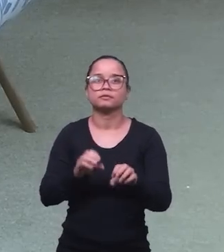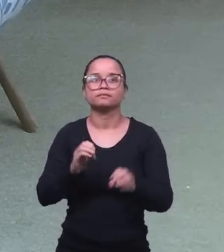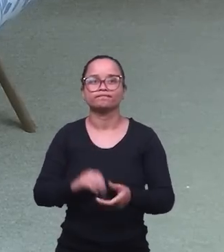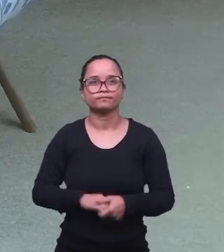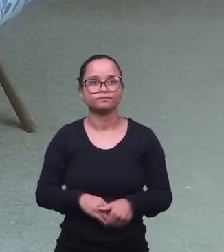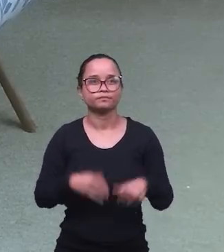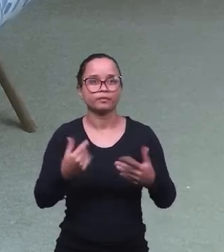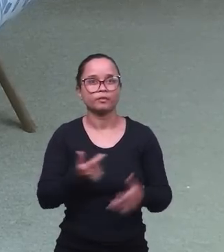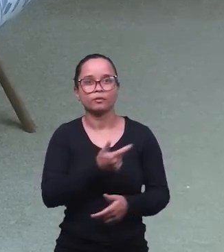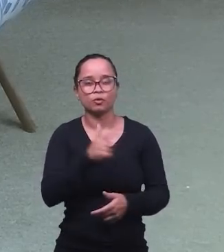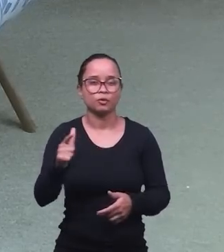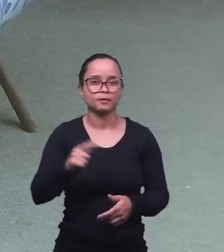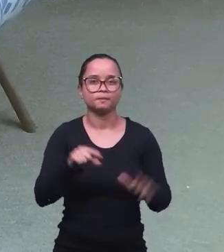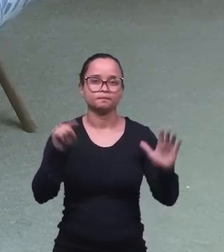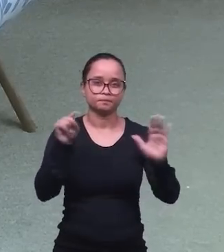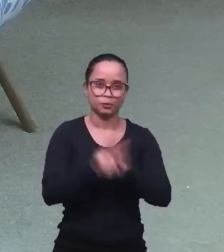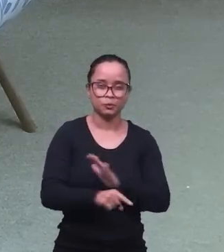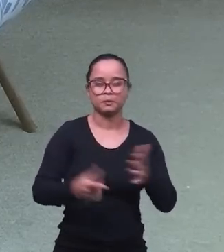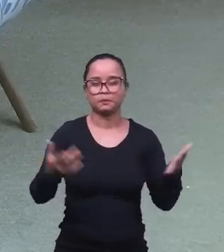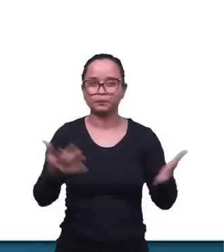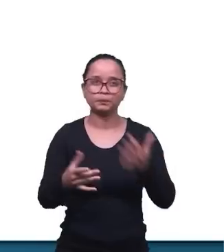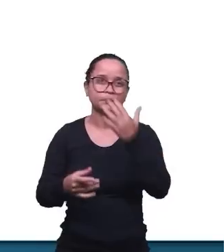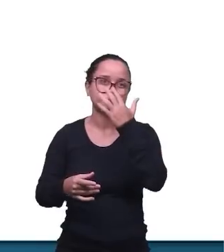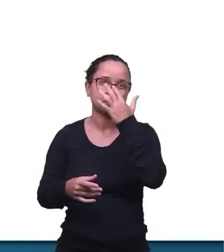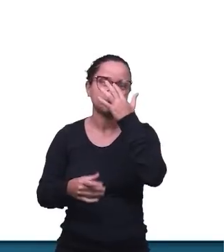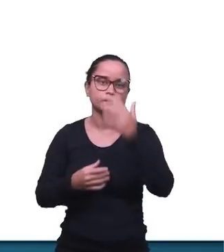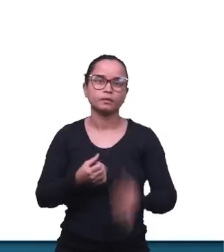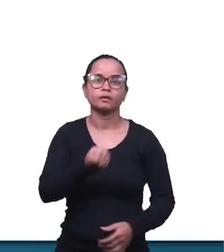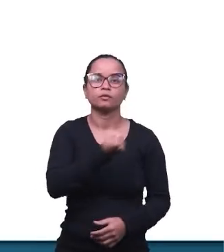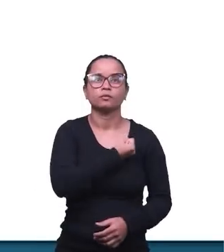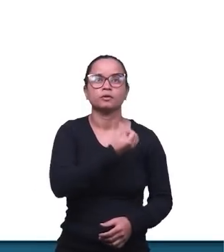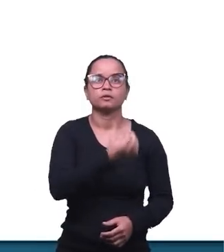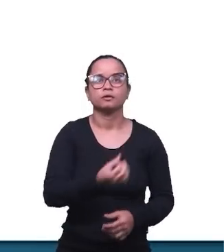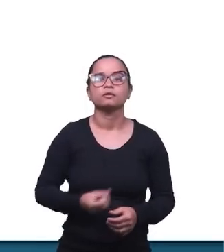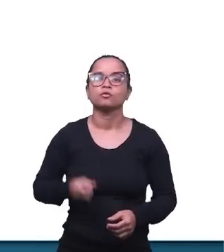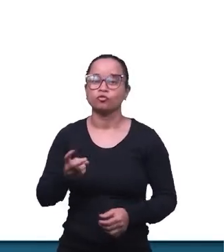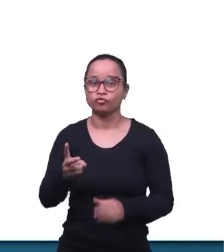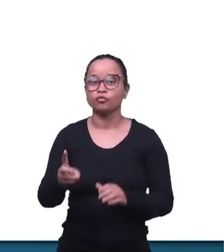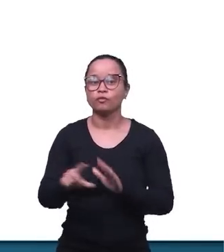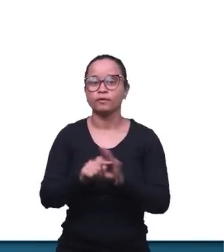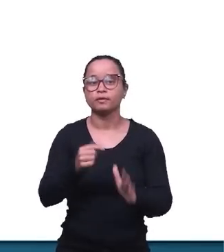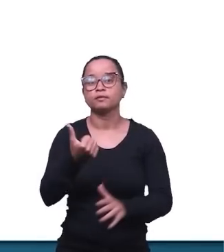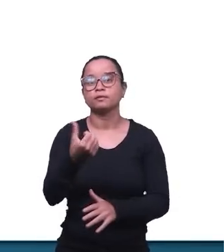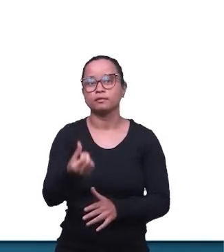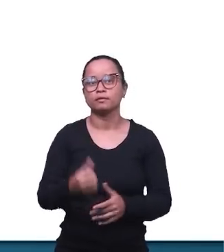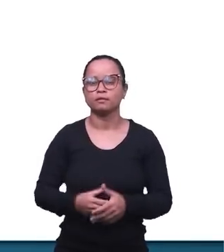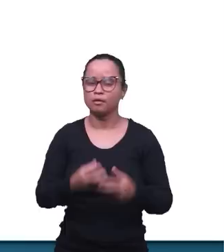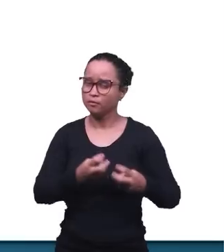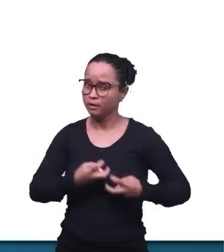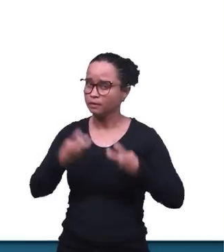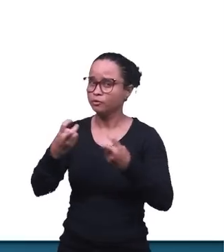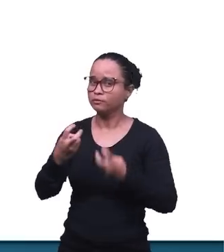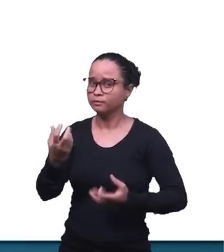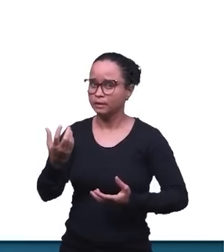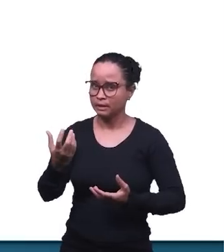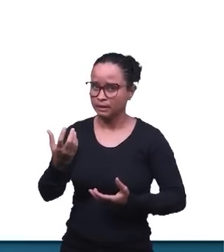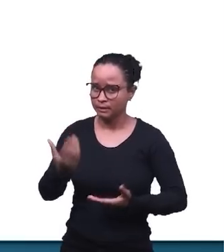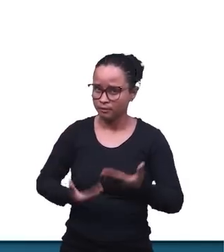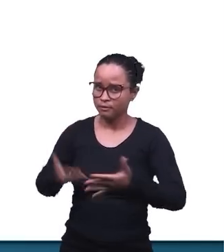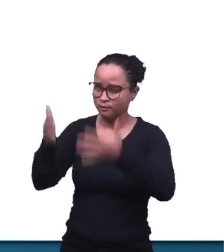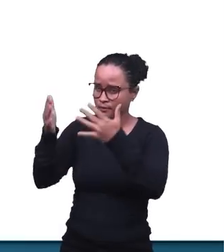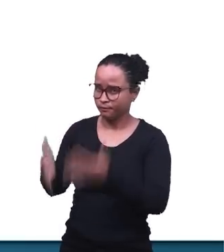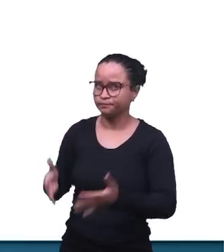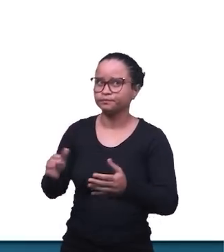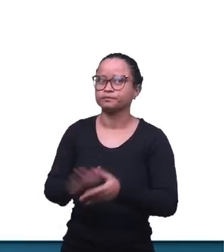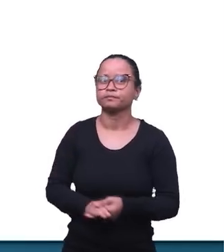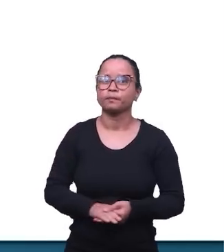bom. Vamos à nossa próxima pergunta, então. Ainda no verso 16, há um clamor da noiva à igreja,